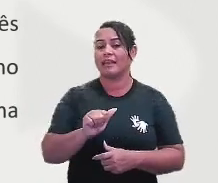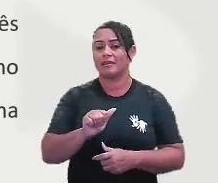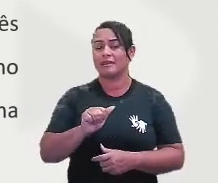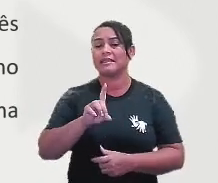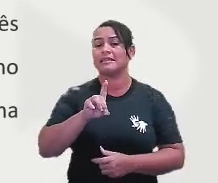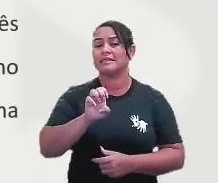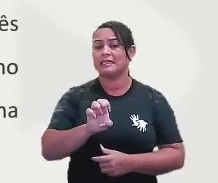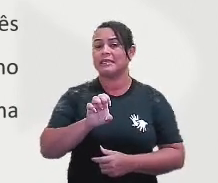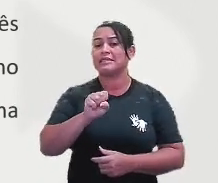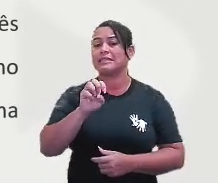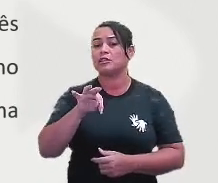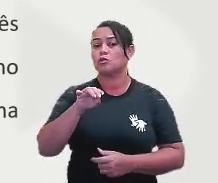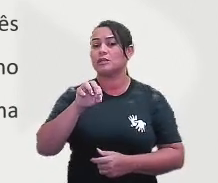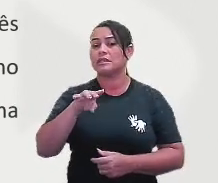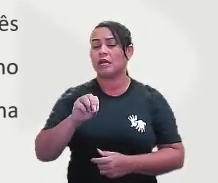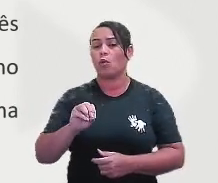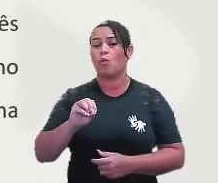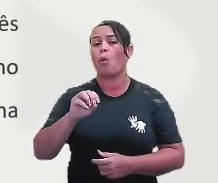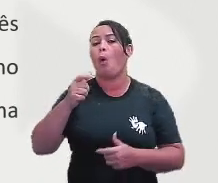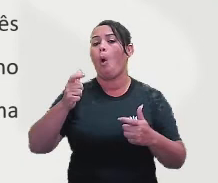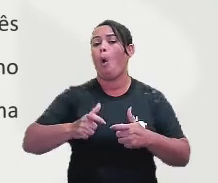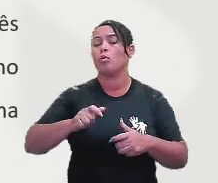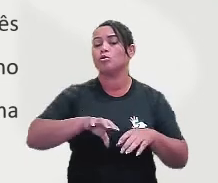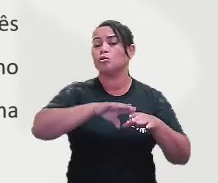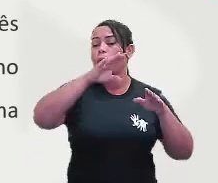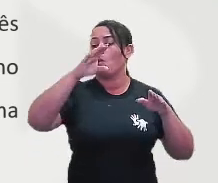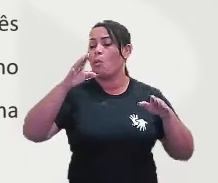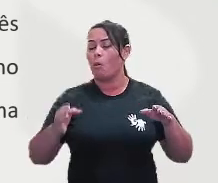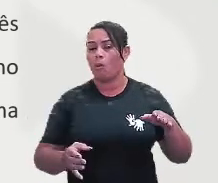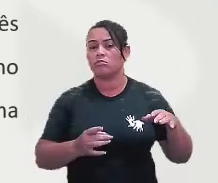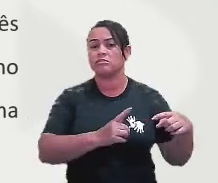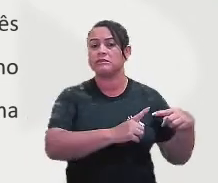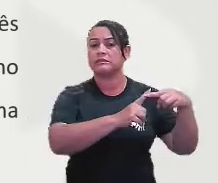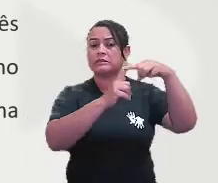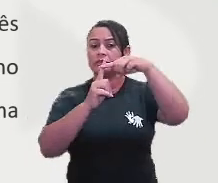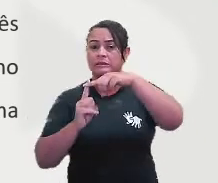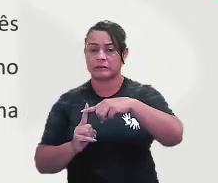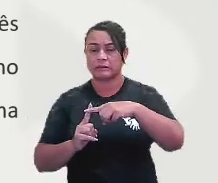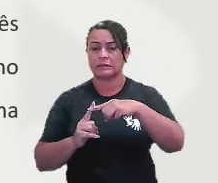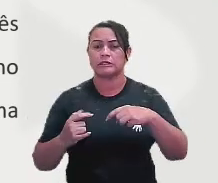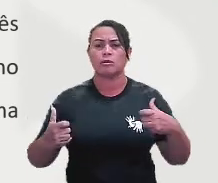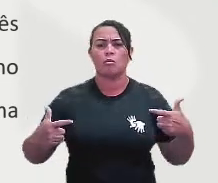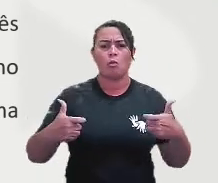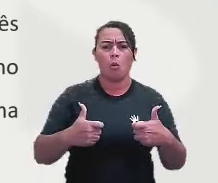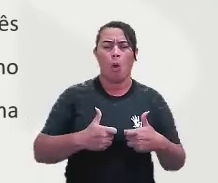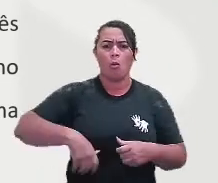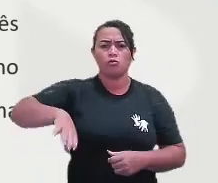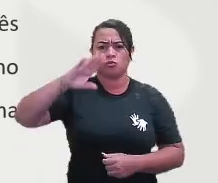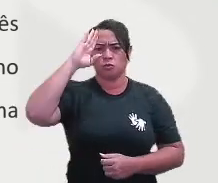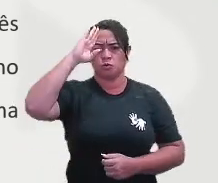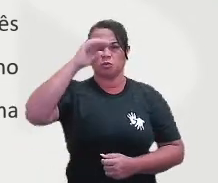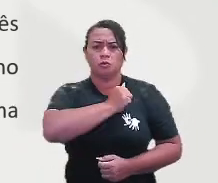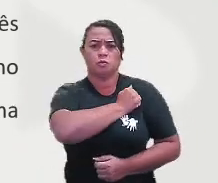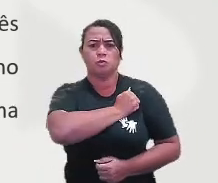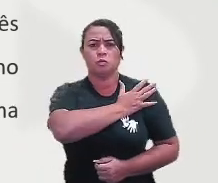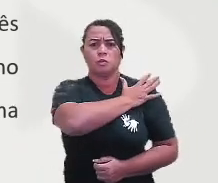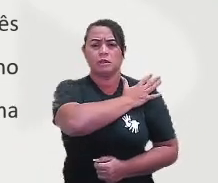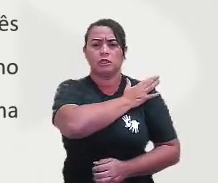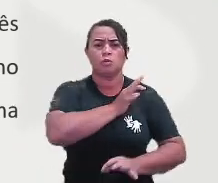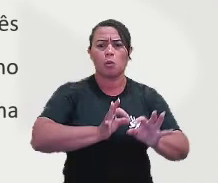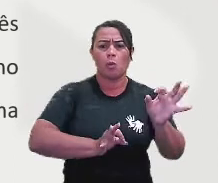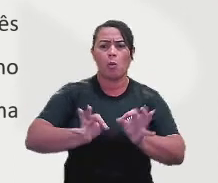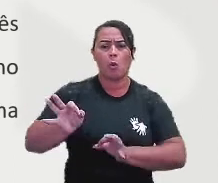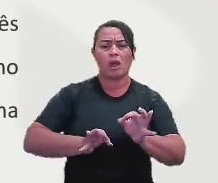no Monte das Tabocas. Com seu exército militarmente organizado, munidos com o que havia de